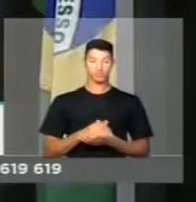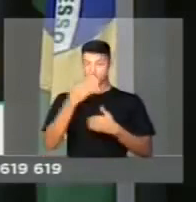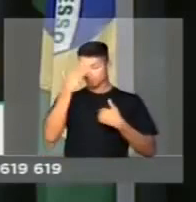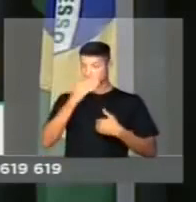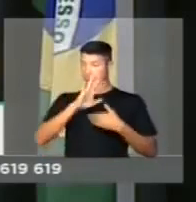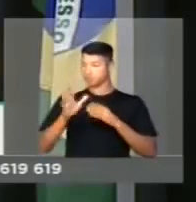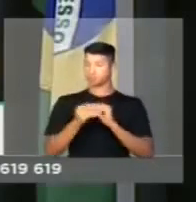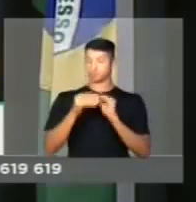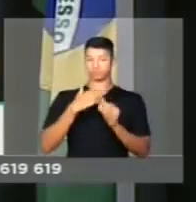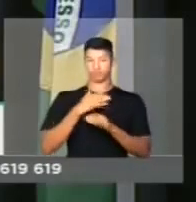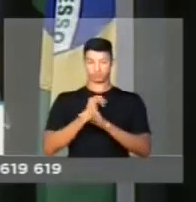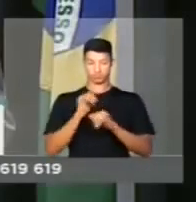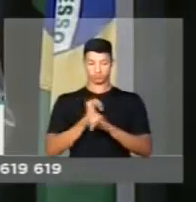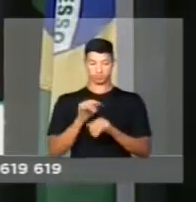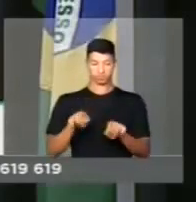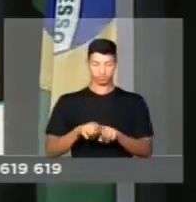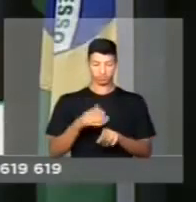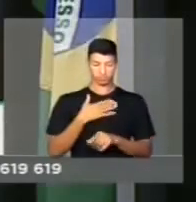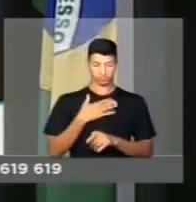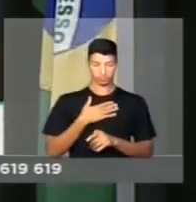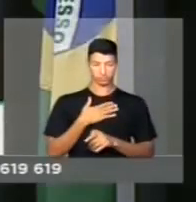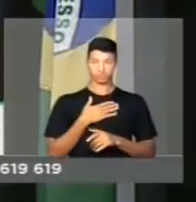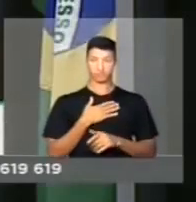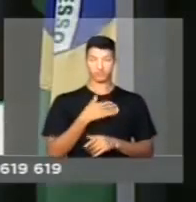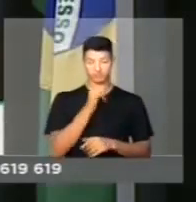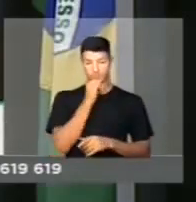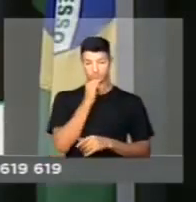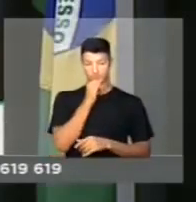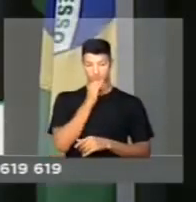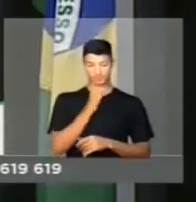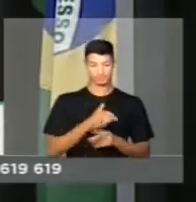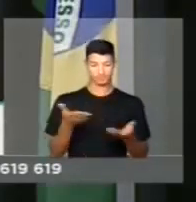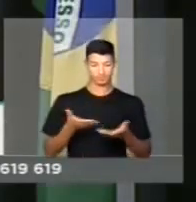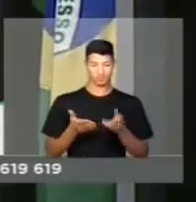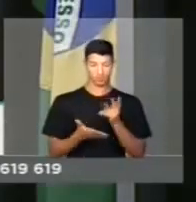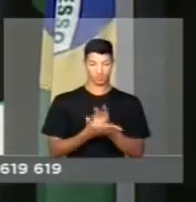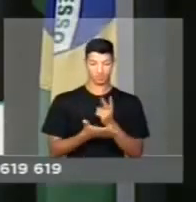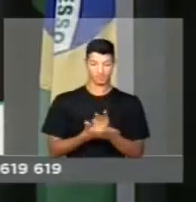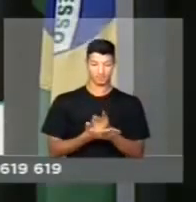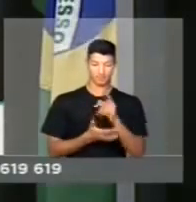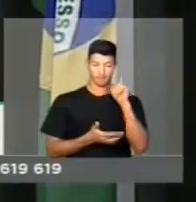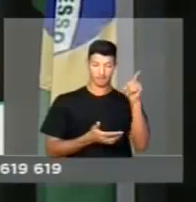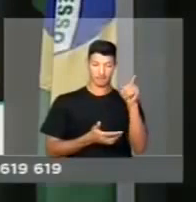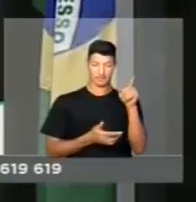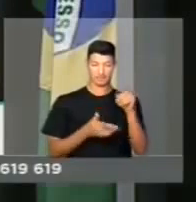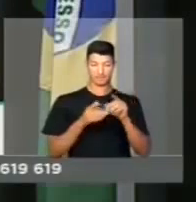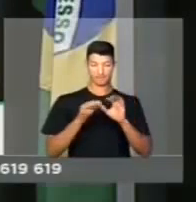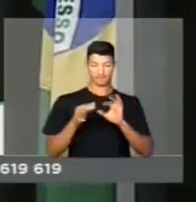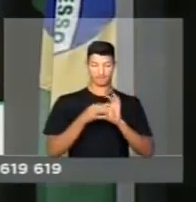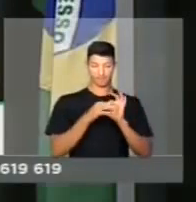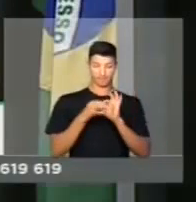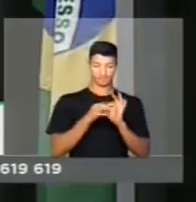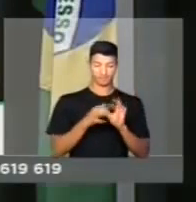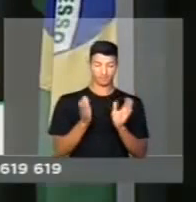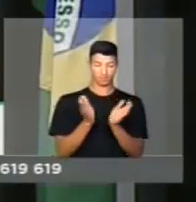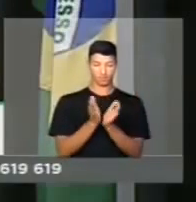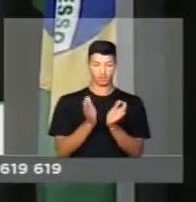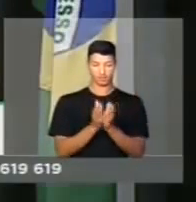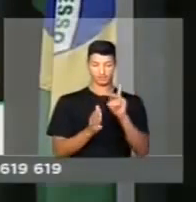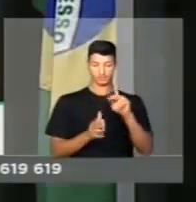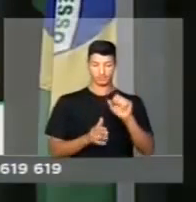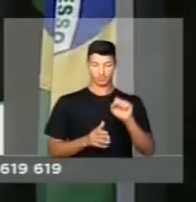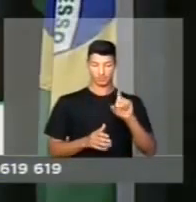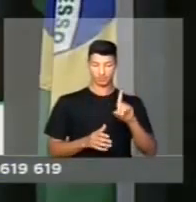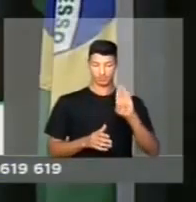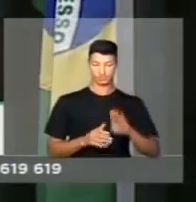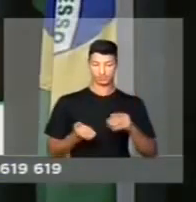também seu pronunciamento ao meu. Só como exemplo, agora mesmo, lá está reunido com a bancada do PSDB